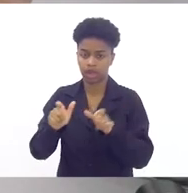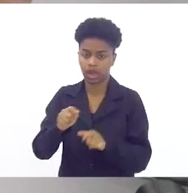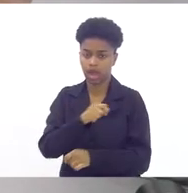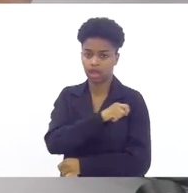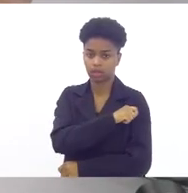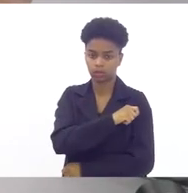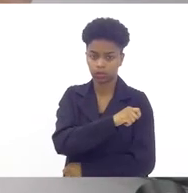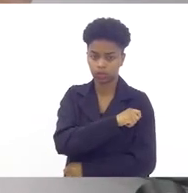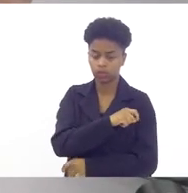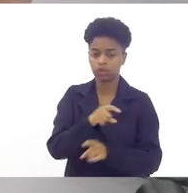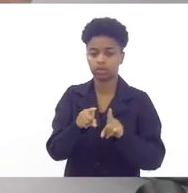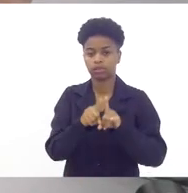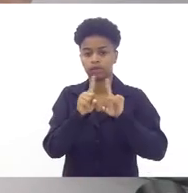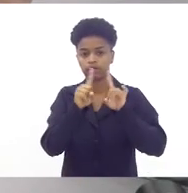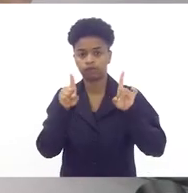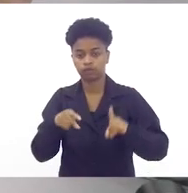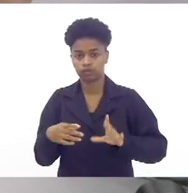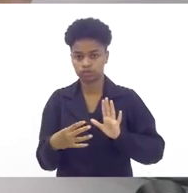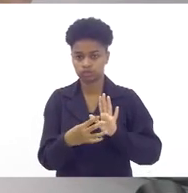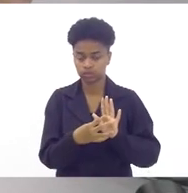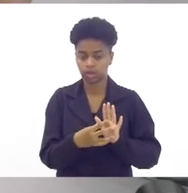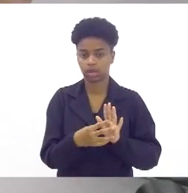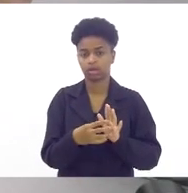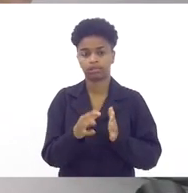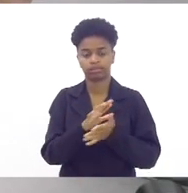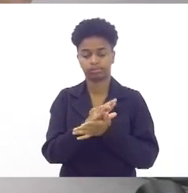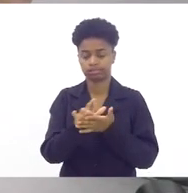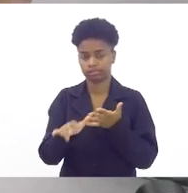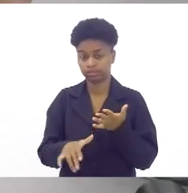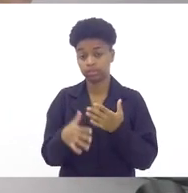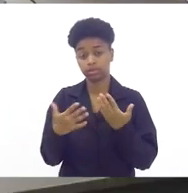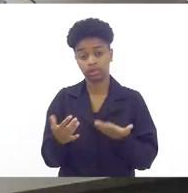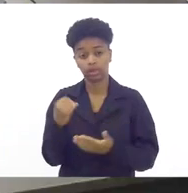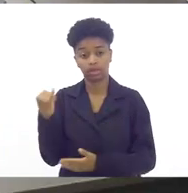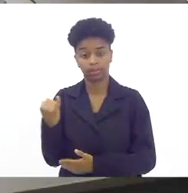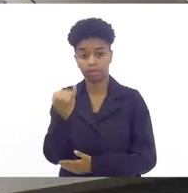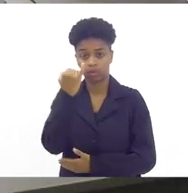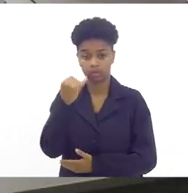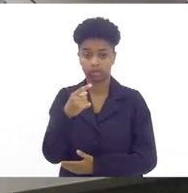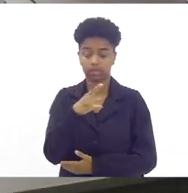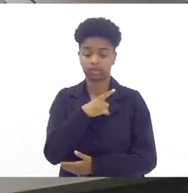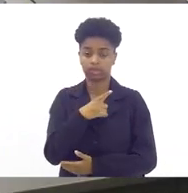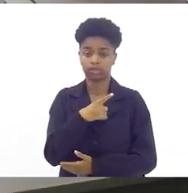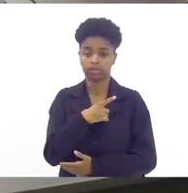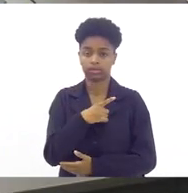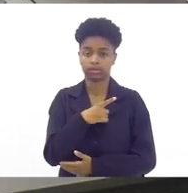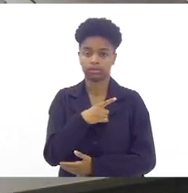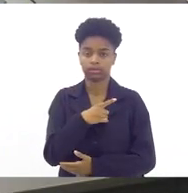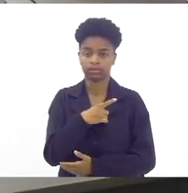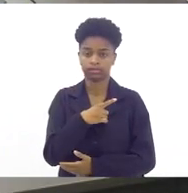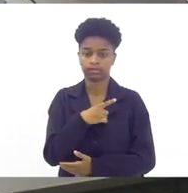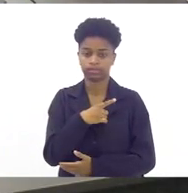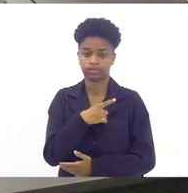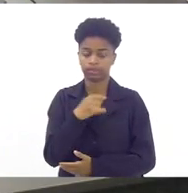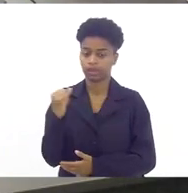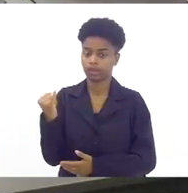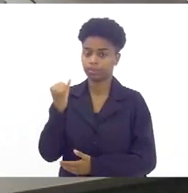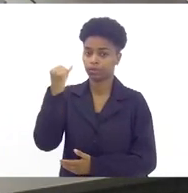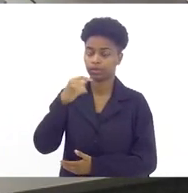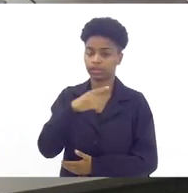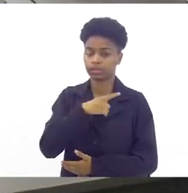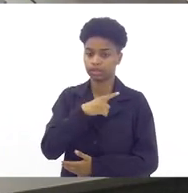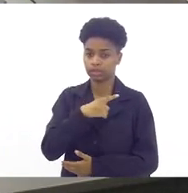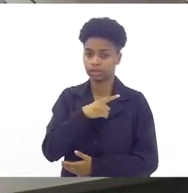com o tempo o servidor funcionários então é importante que haja é importante que haja